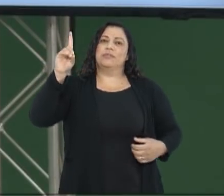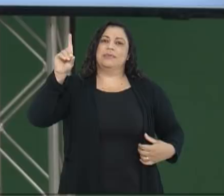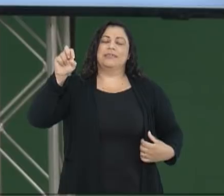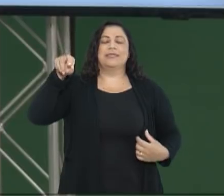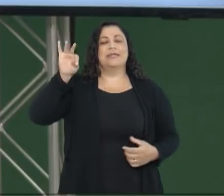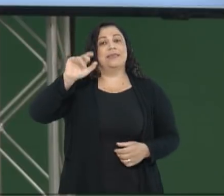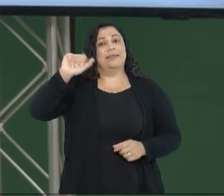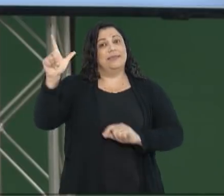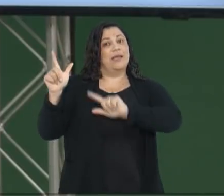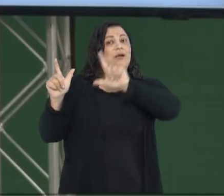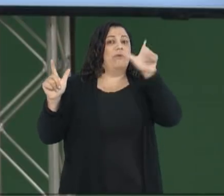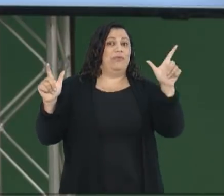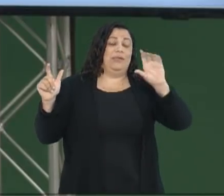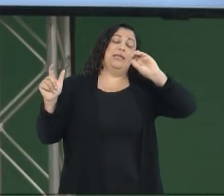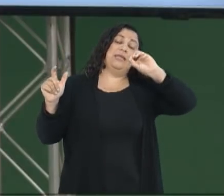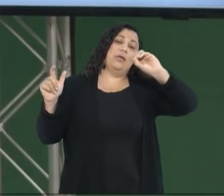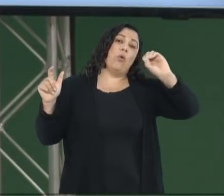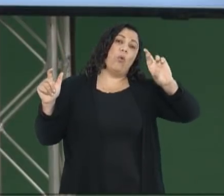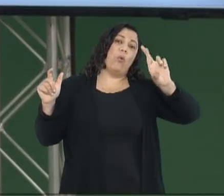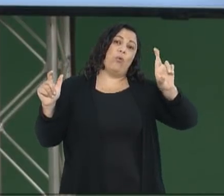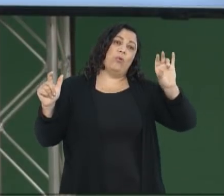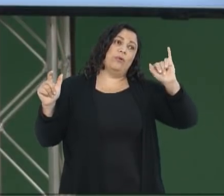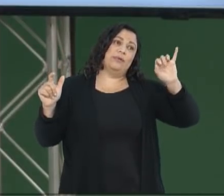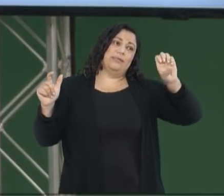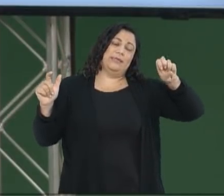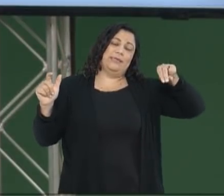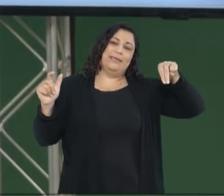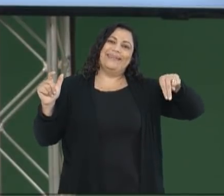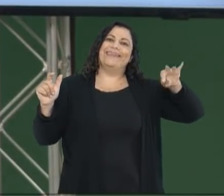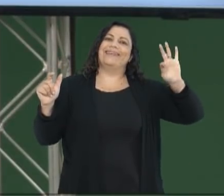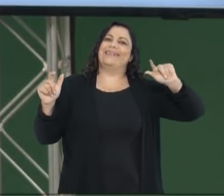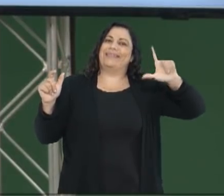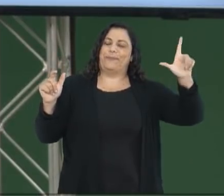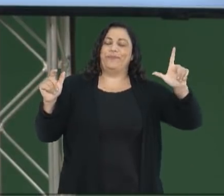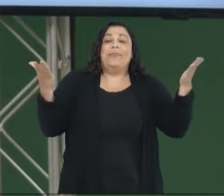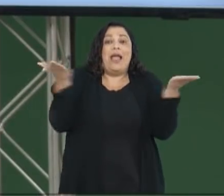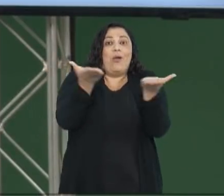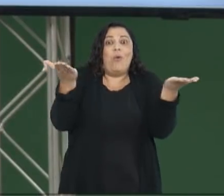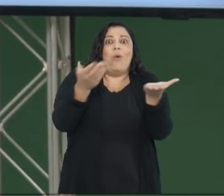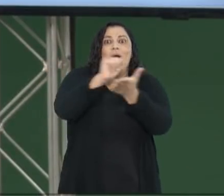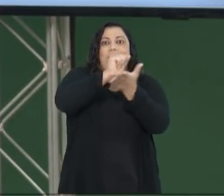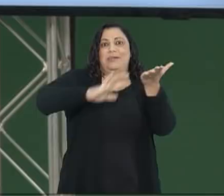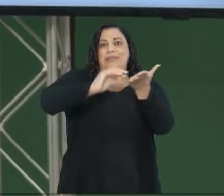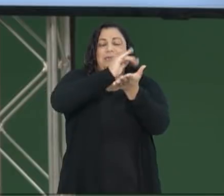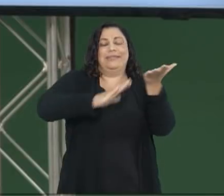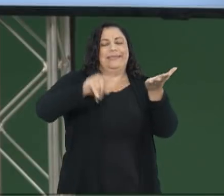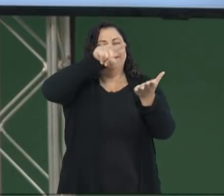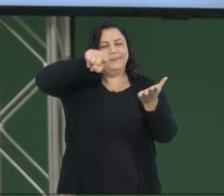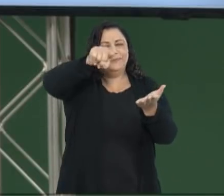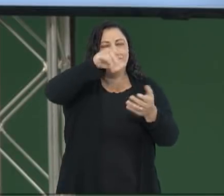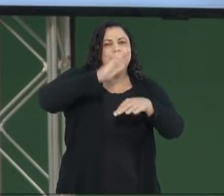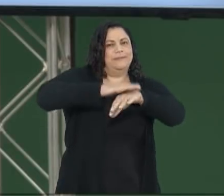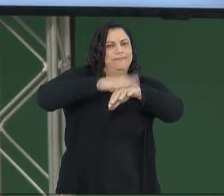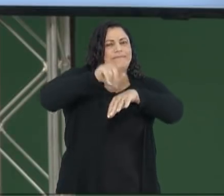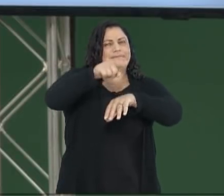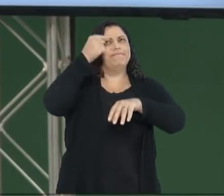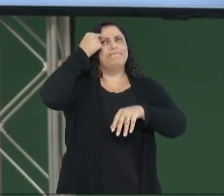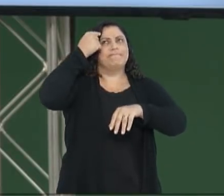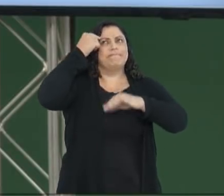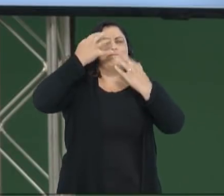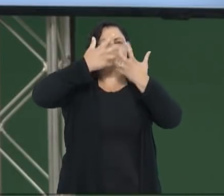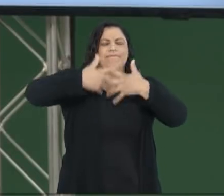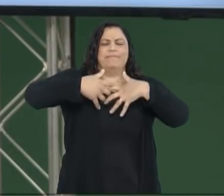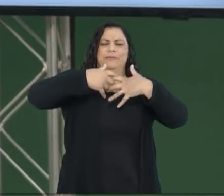Europa. Exercíciozinho ali para a gente respirar um pouquinho e pensar nesta